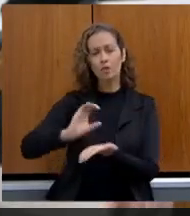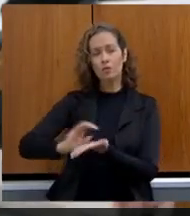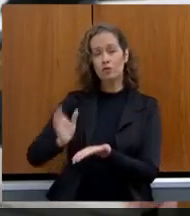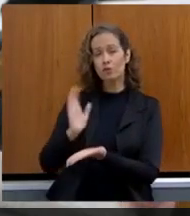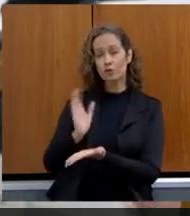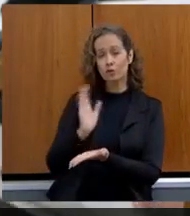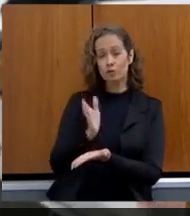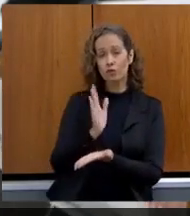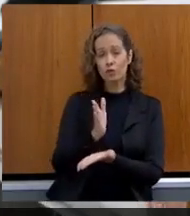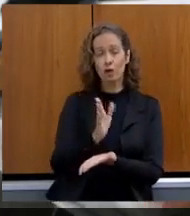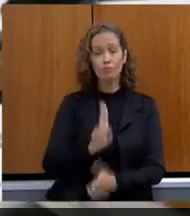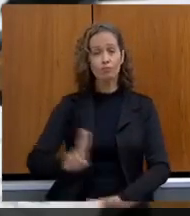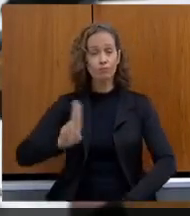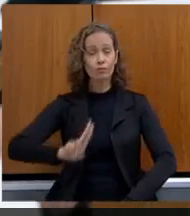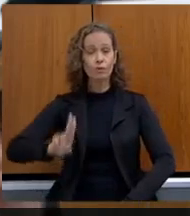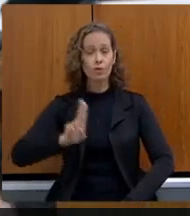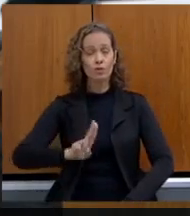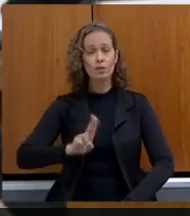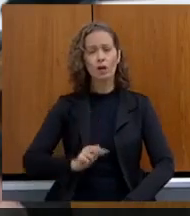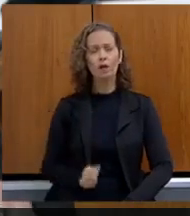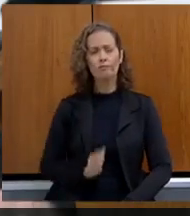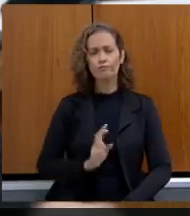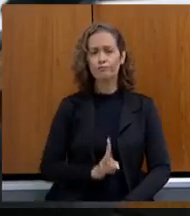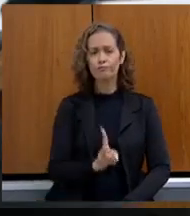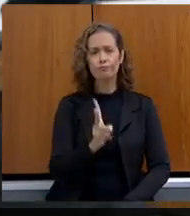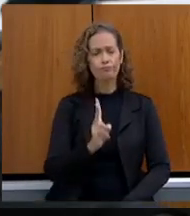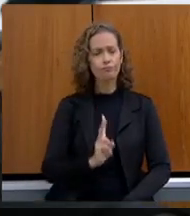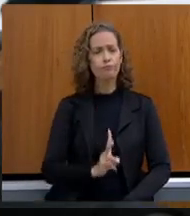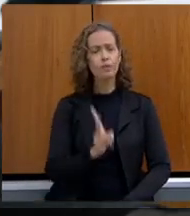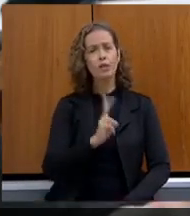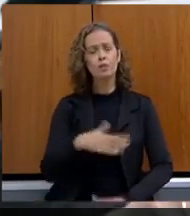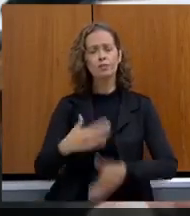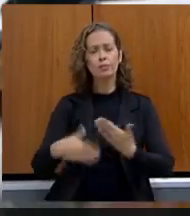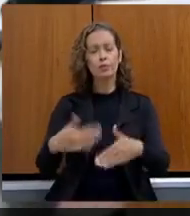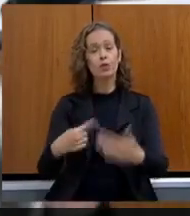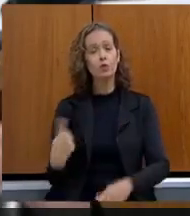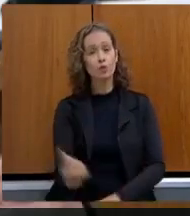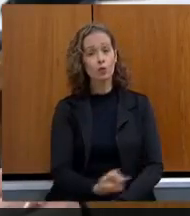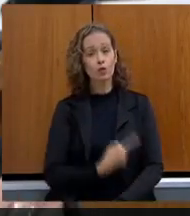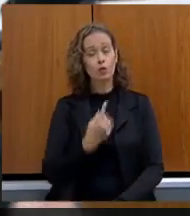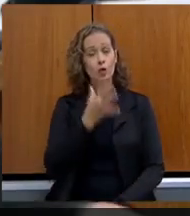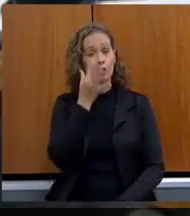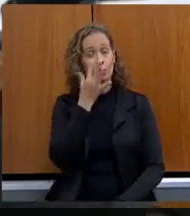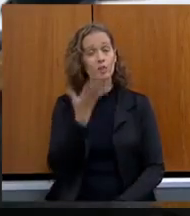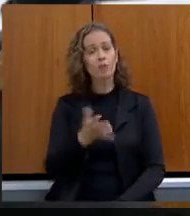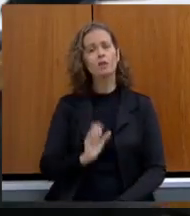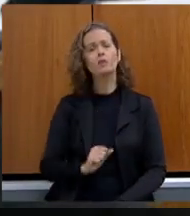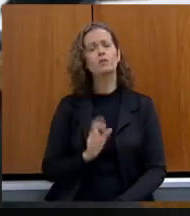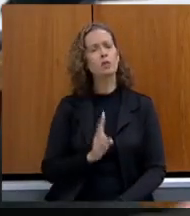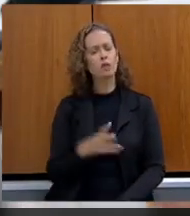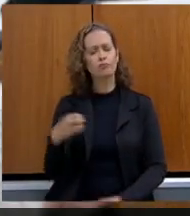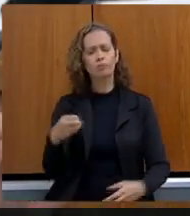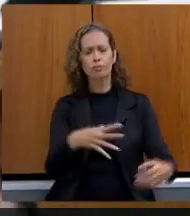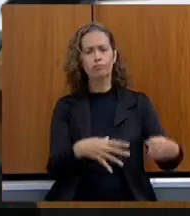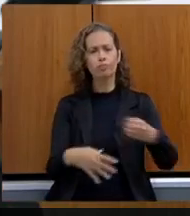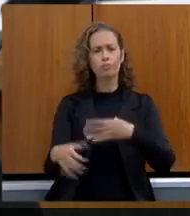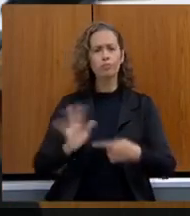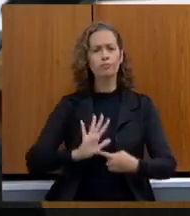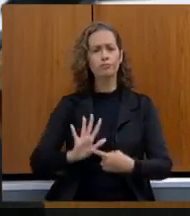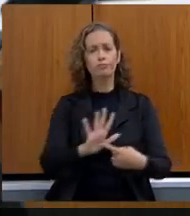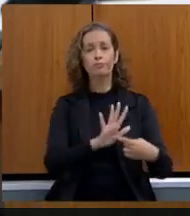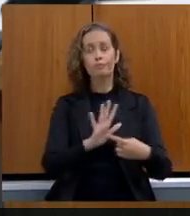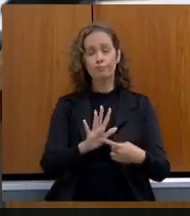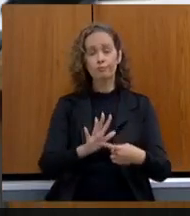investidos e e que a cada momento a cada edição que nós estamos aqui presentes a gente atualiza né temos